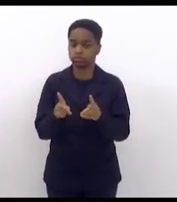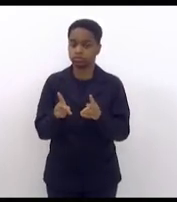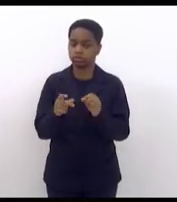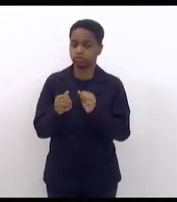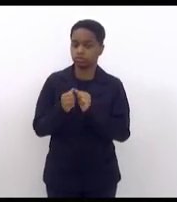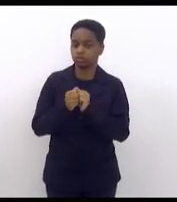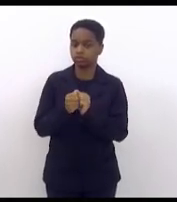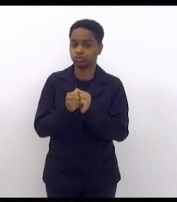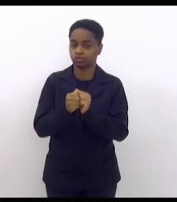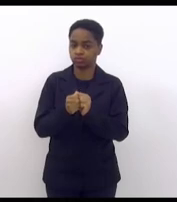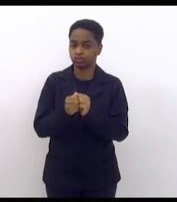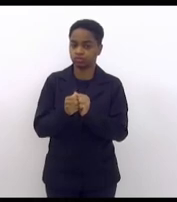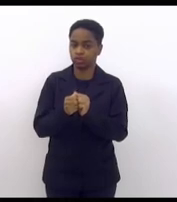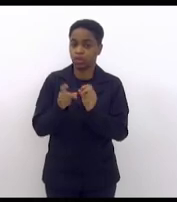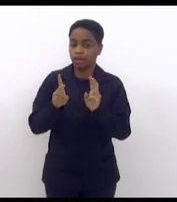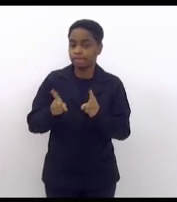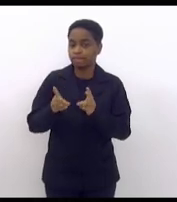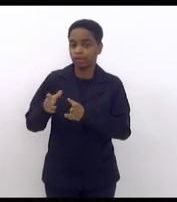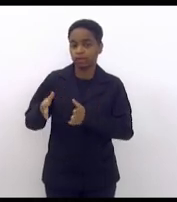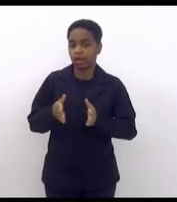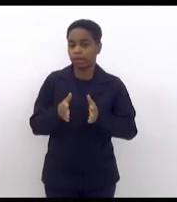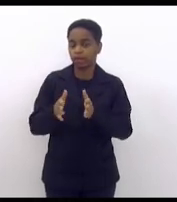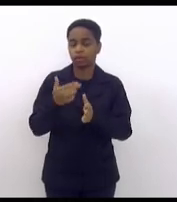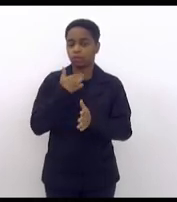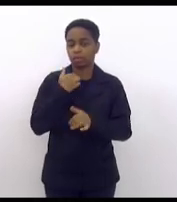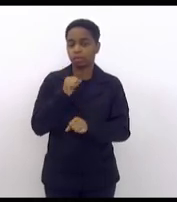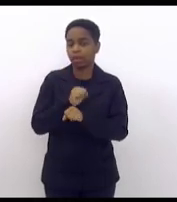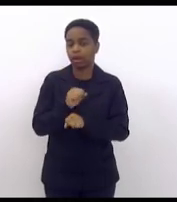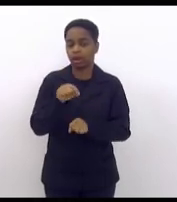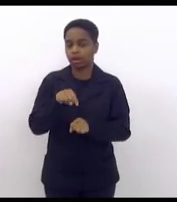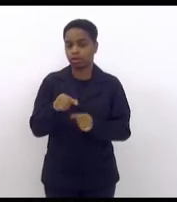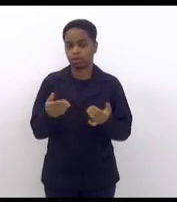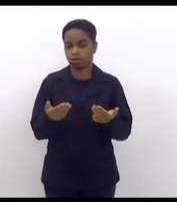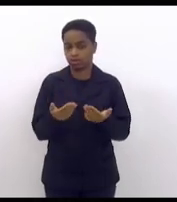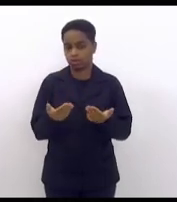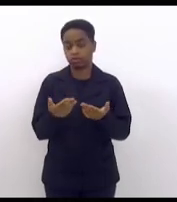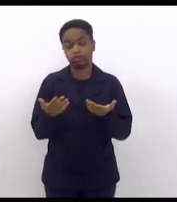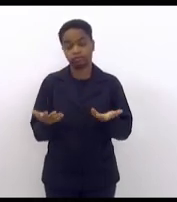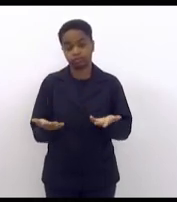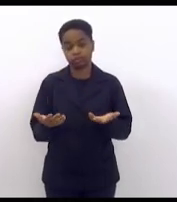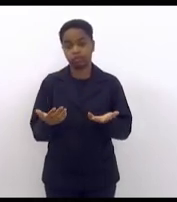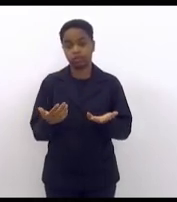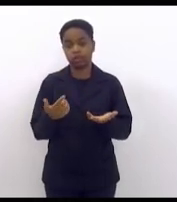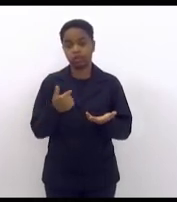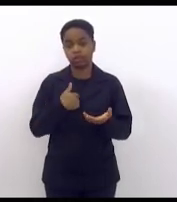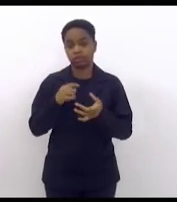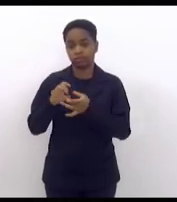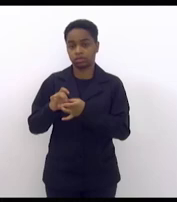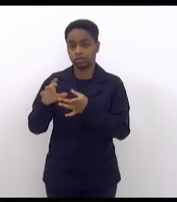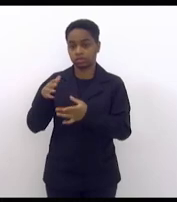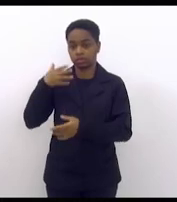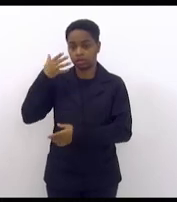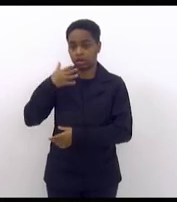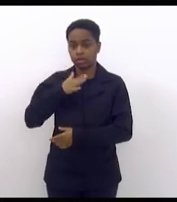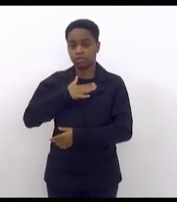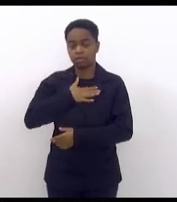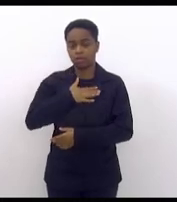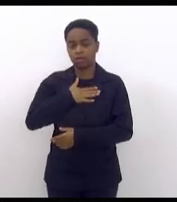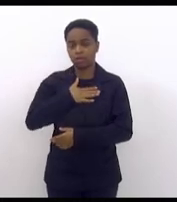juntos na mesma direção e não parar por aqui, eu concedo uma parte ao meu